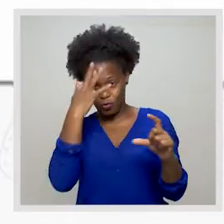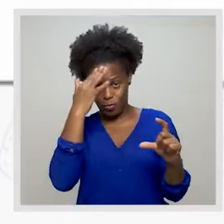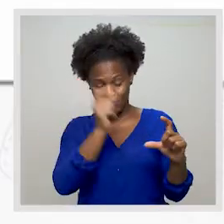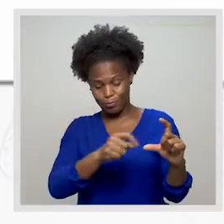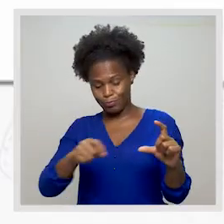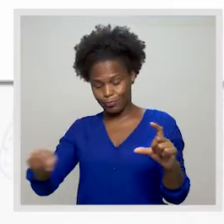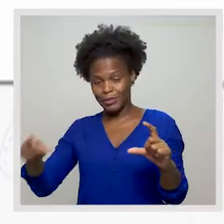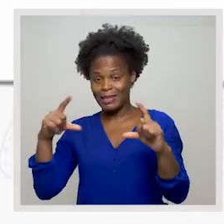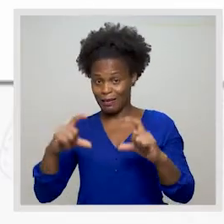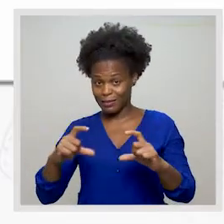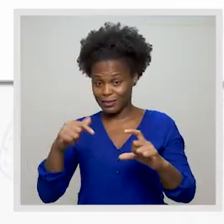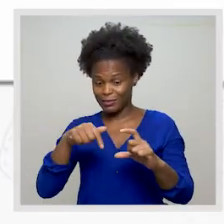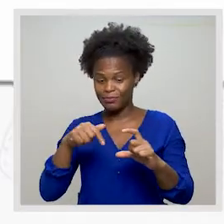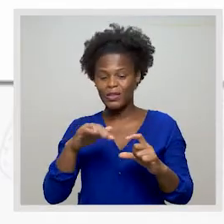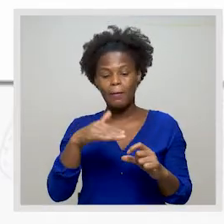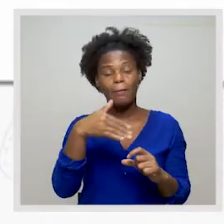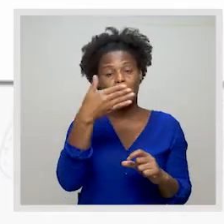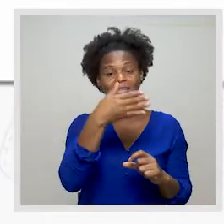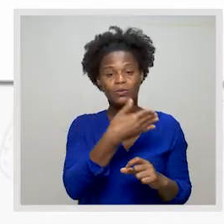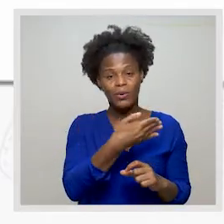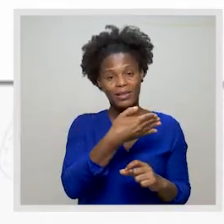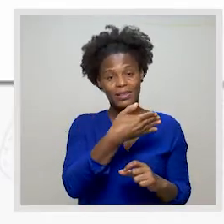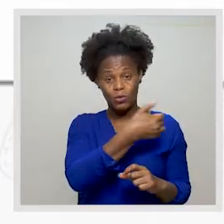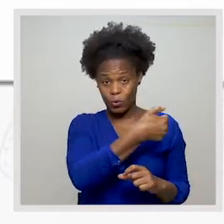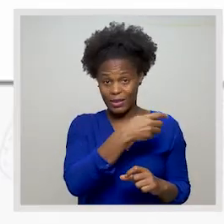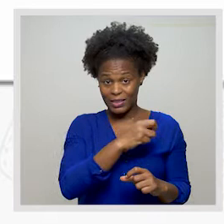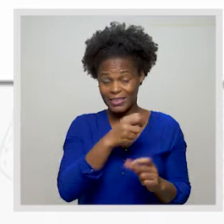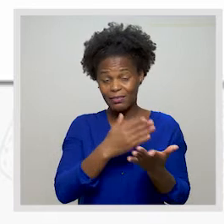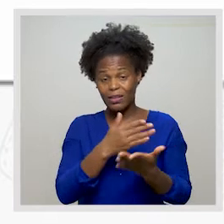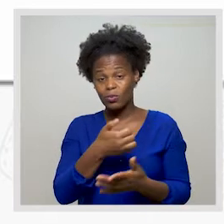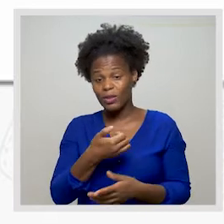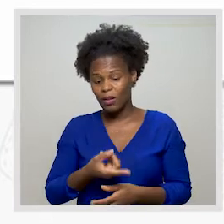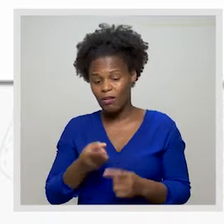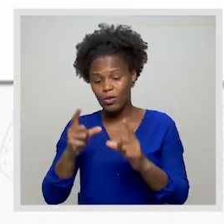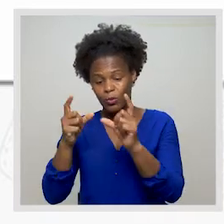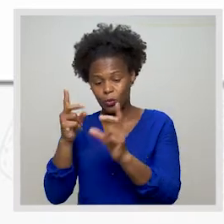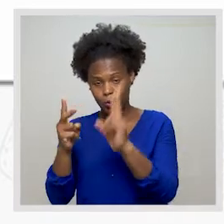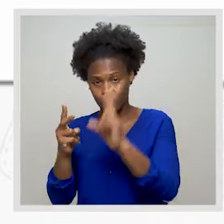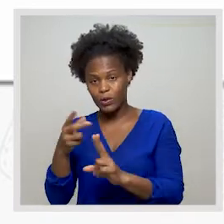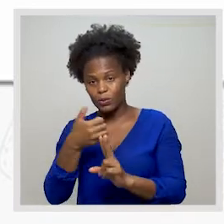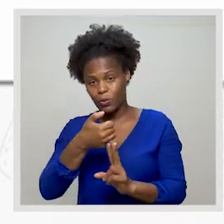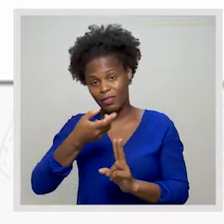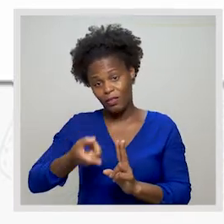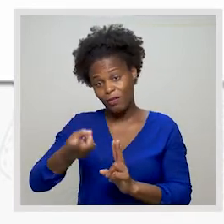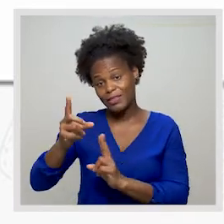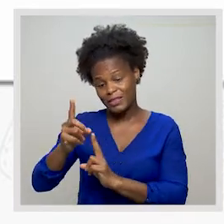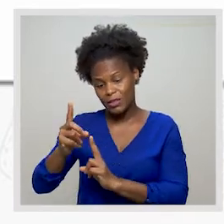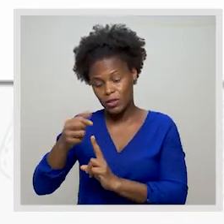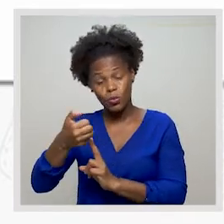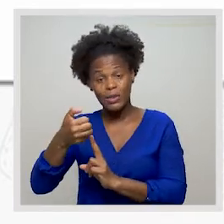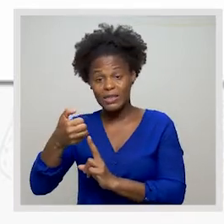classes, ok? Temos a primeira classe, 53 a 59. A segunda classe, 59